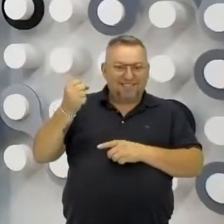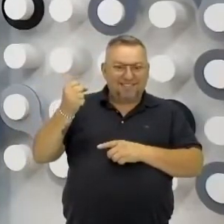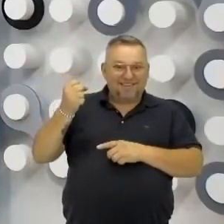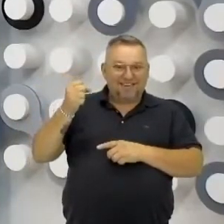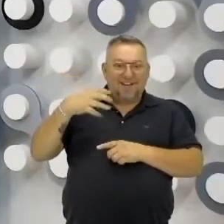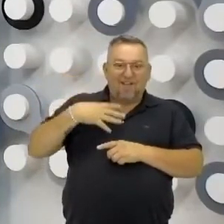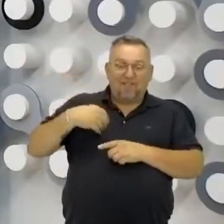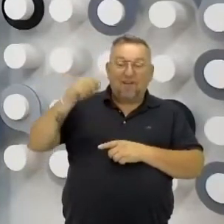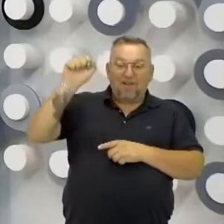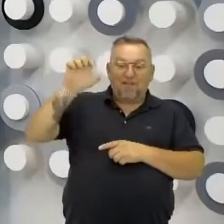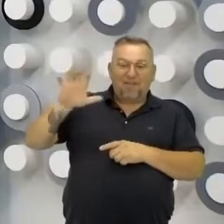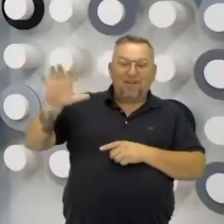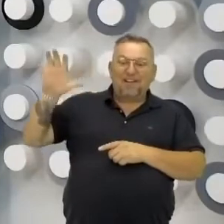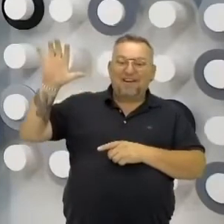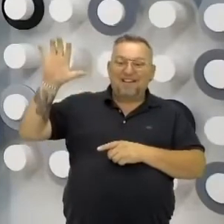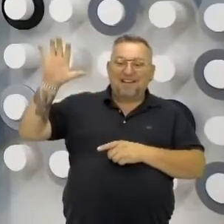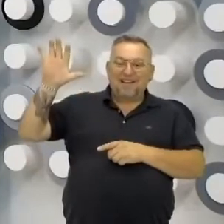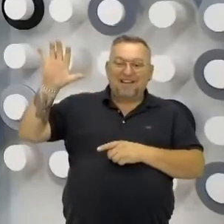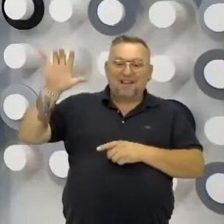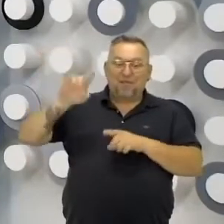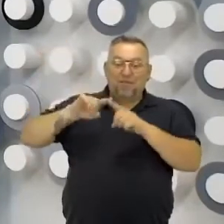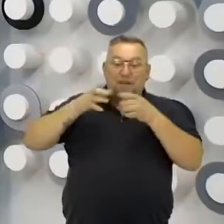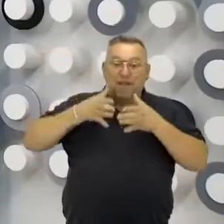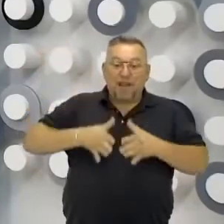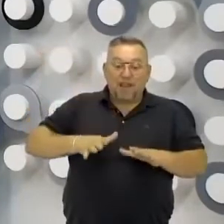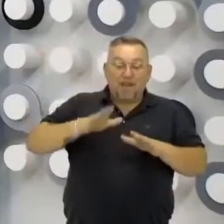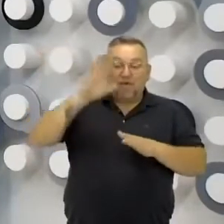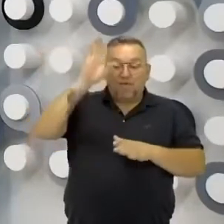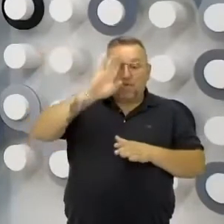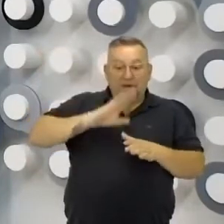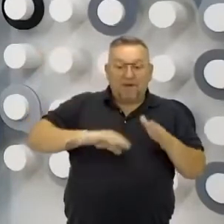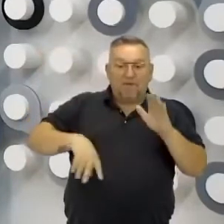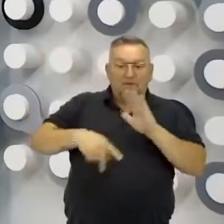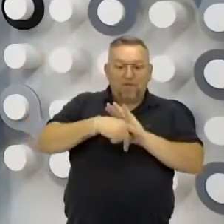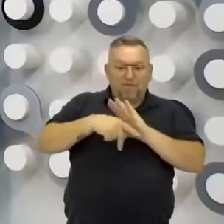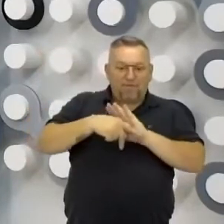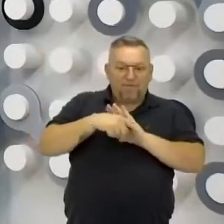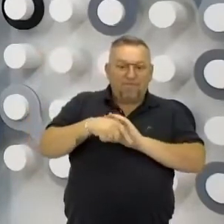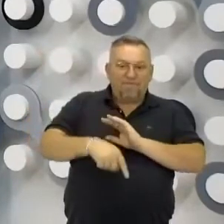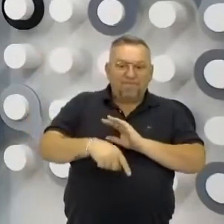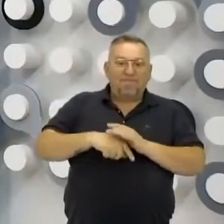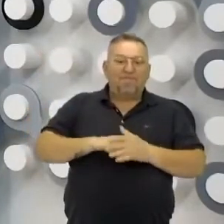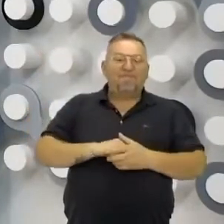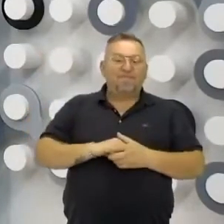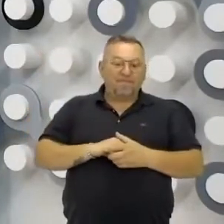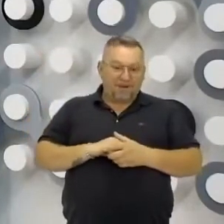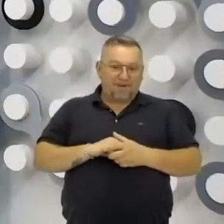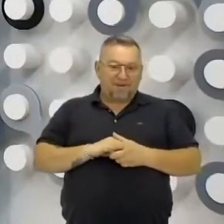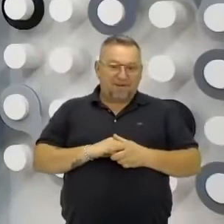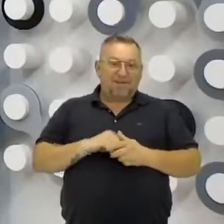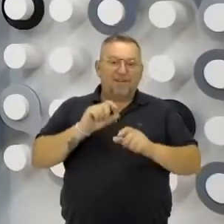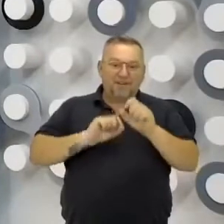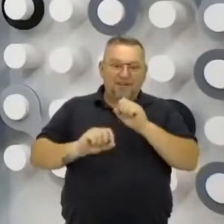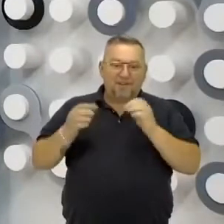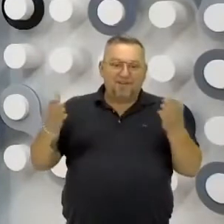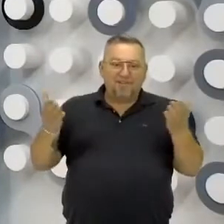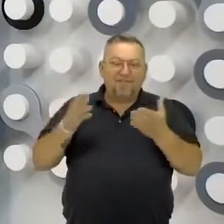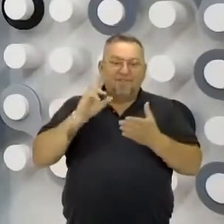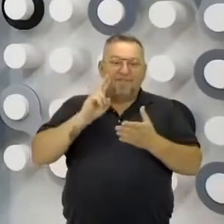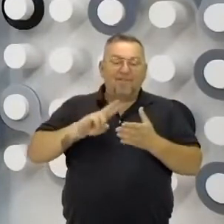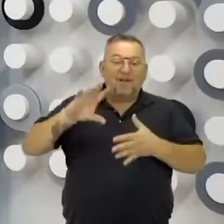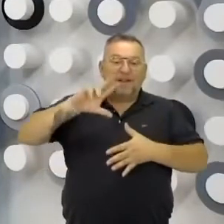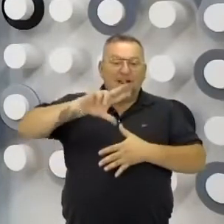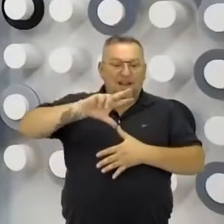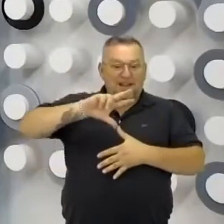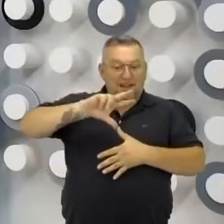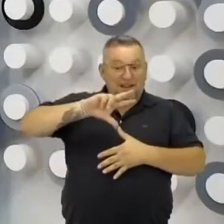de europeus, só que eles nasceram nesse território da América Espanhola. E por terem nascido no território da